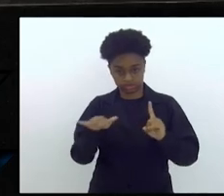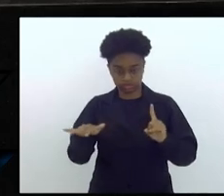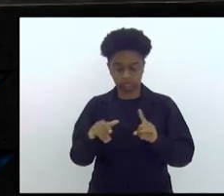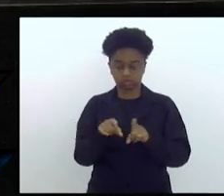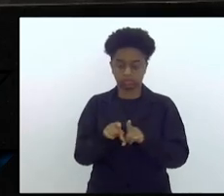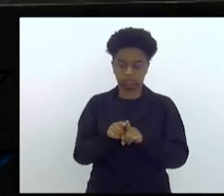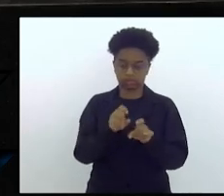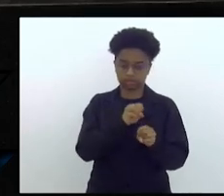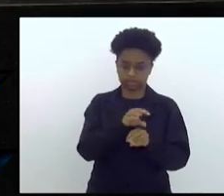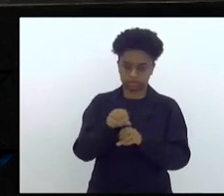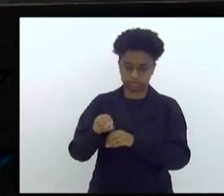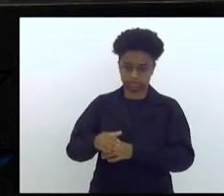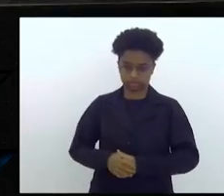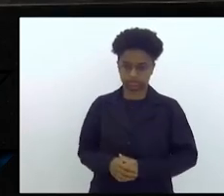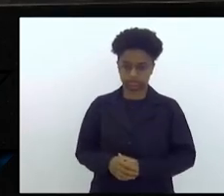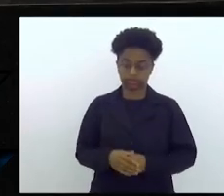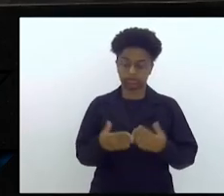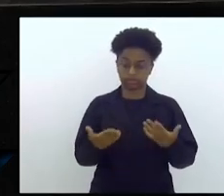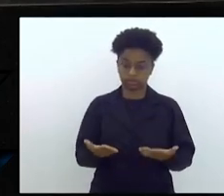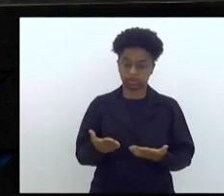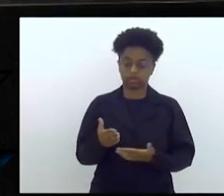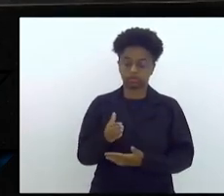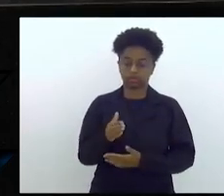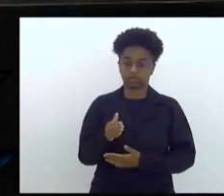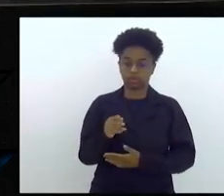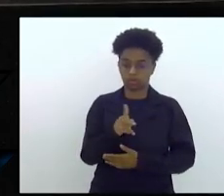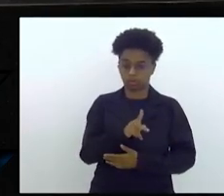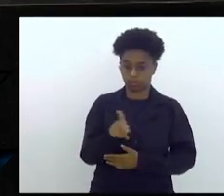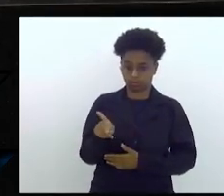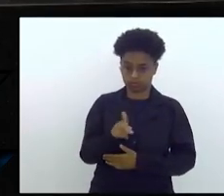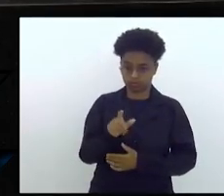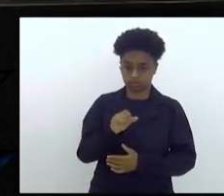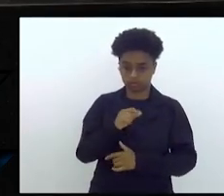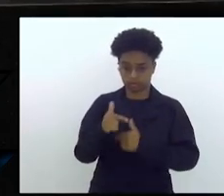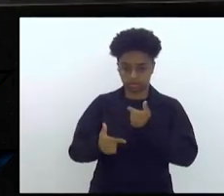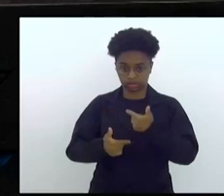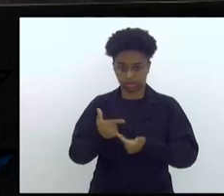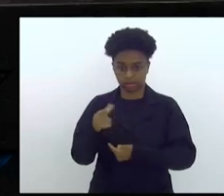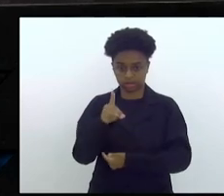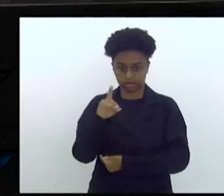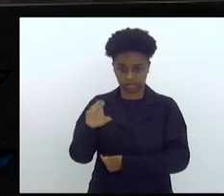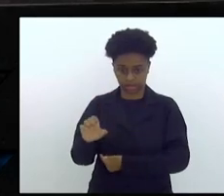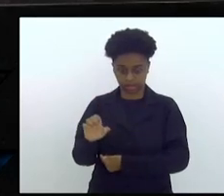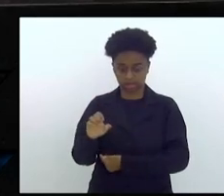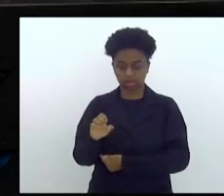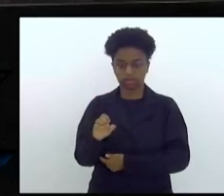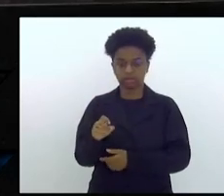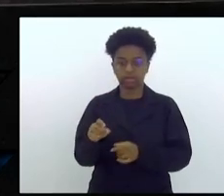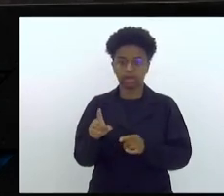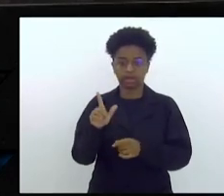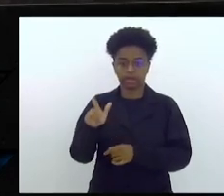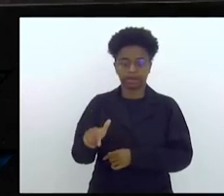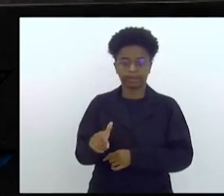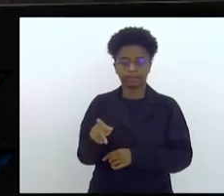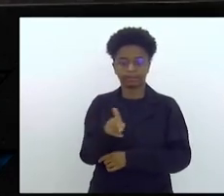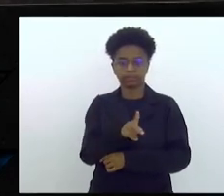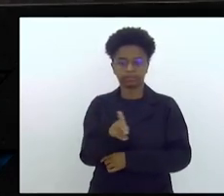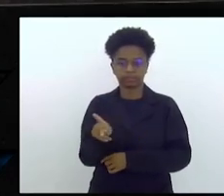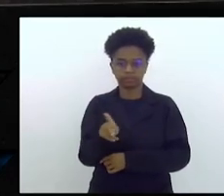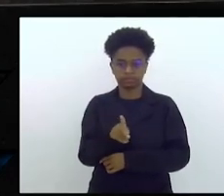ensino um professor em dedicação exclusiva ele é um professor